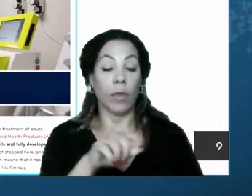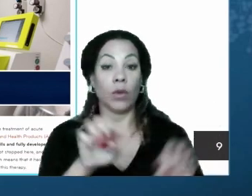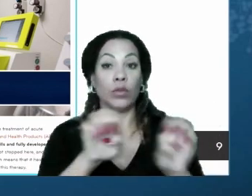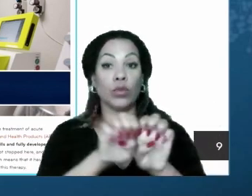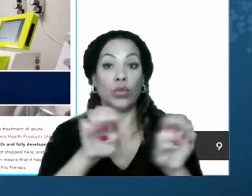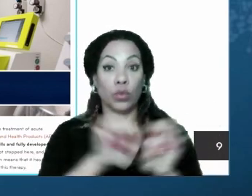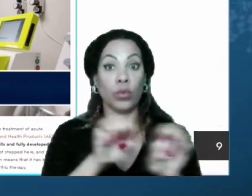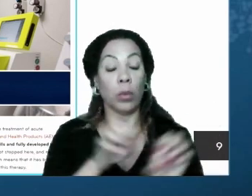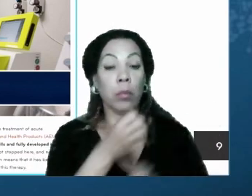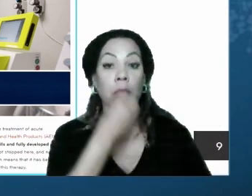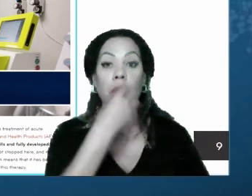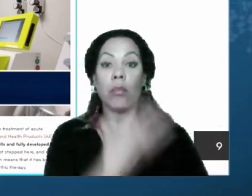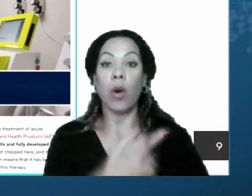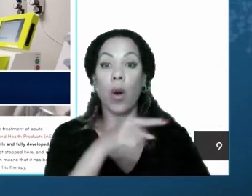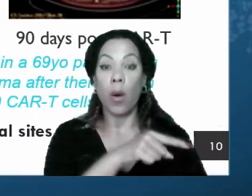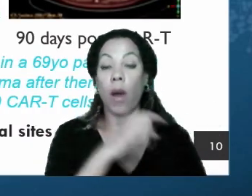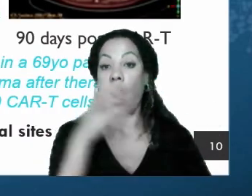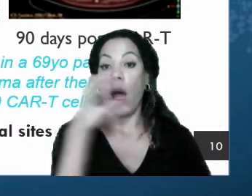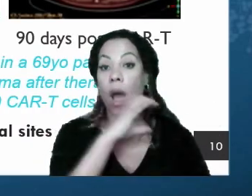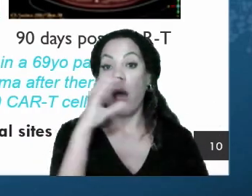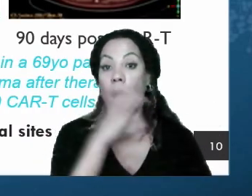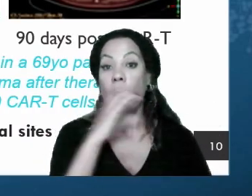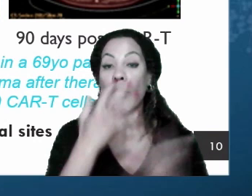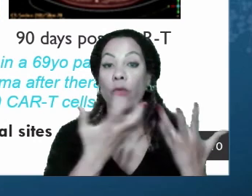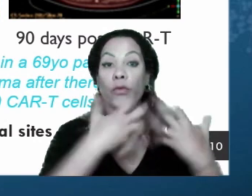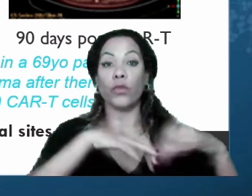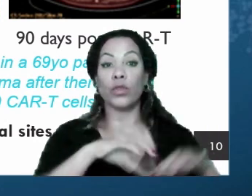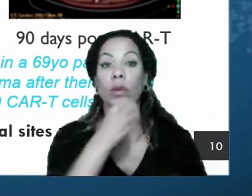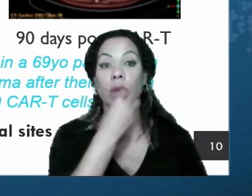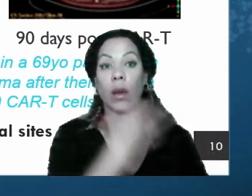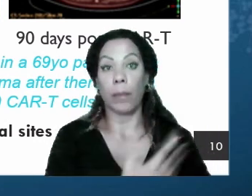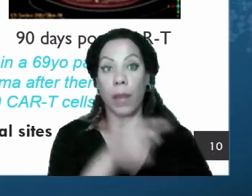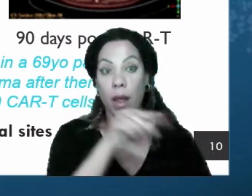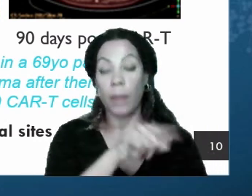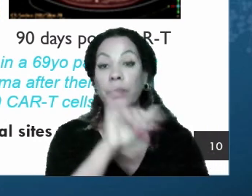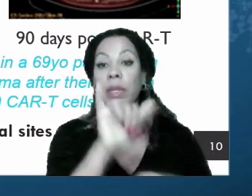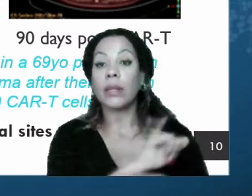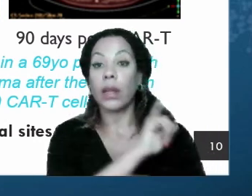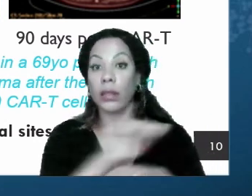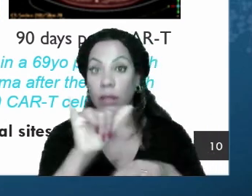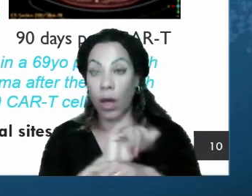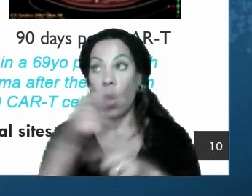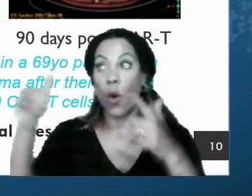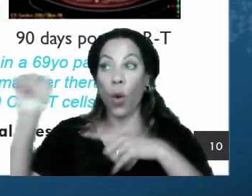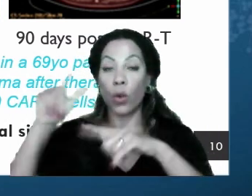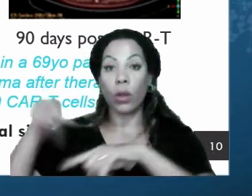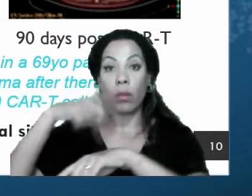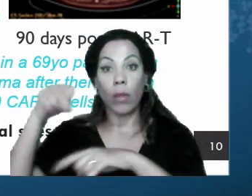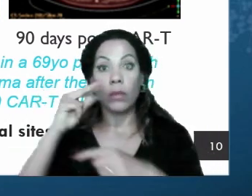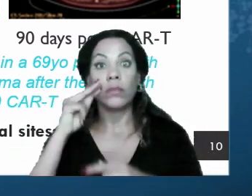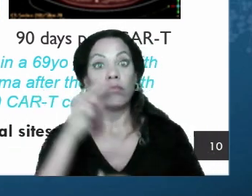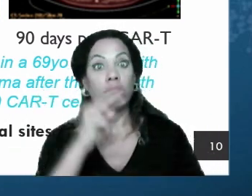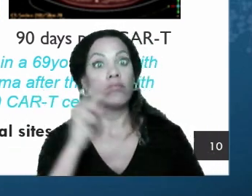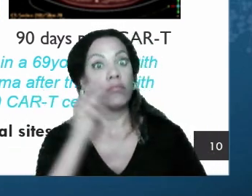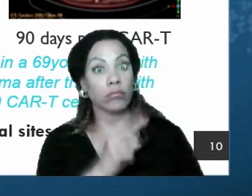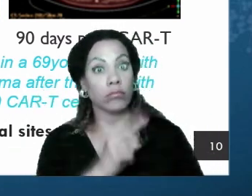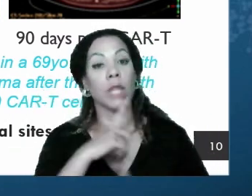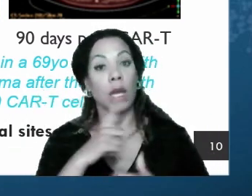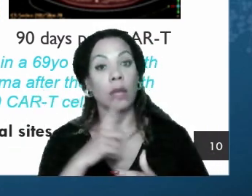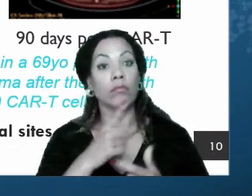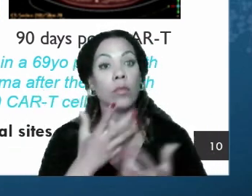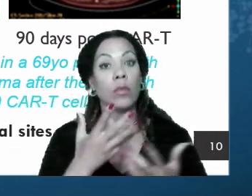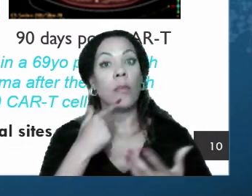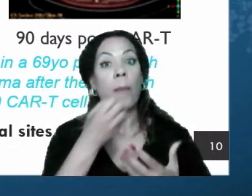bem sucedido, ágil e eficiente. Essa estratégia está sendo considerada em outros países com um sucesso de implementação